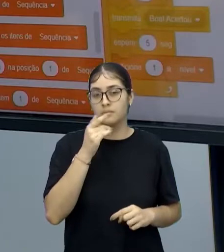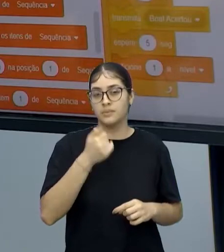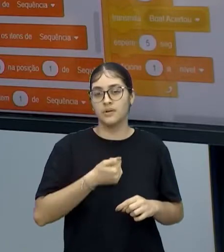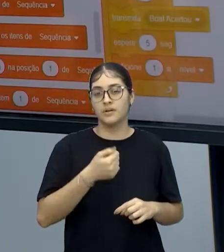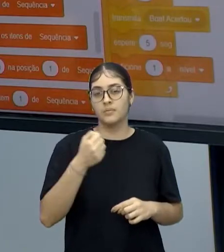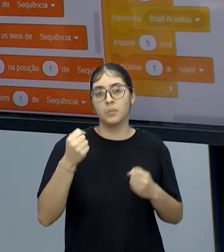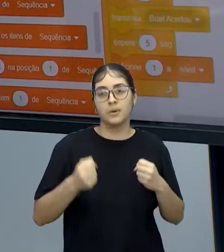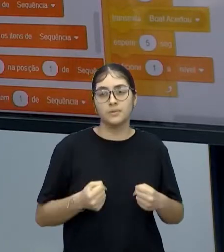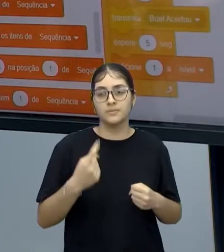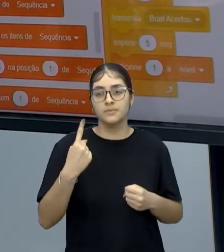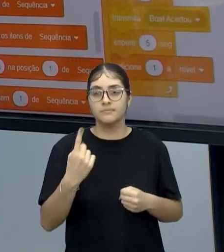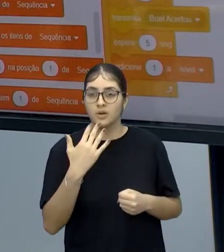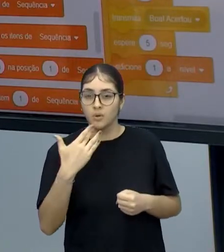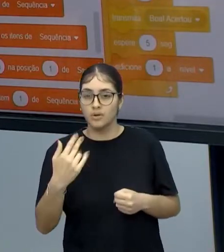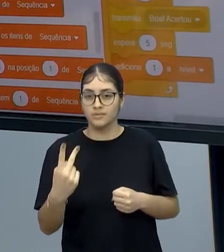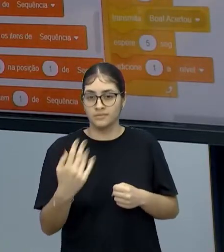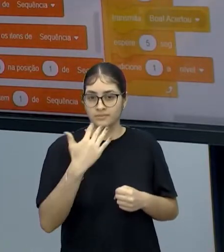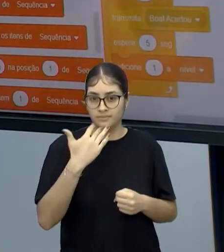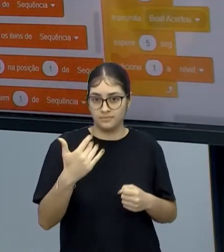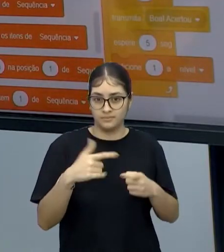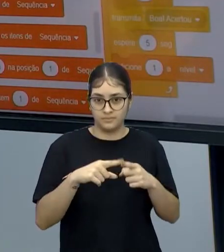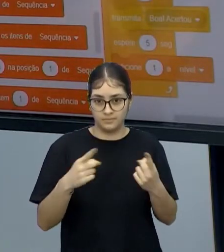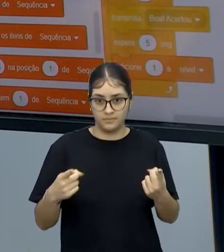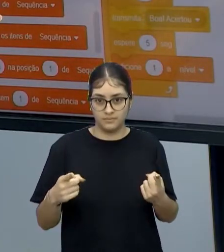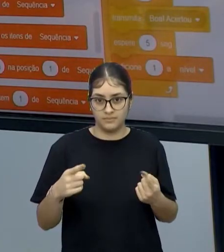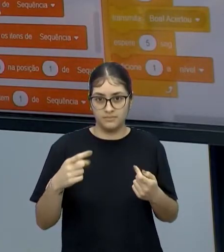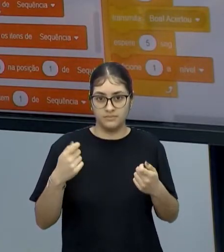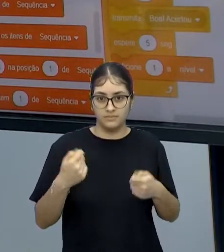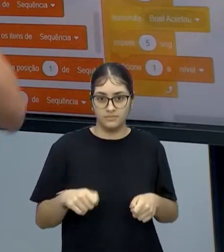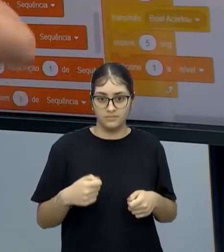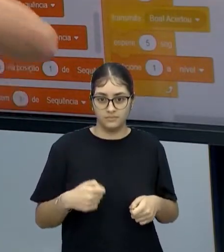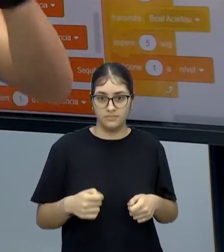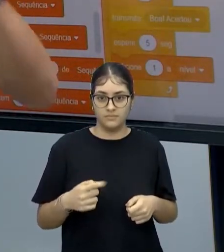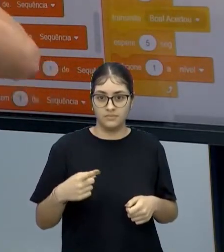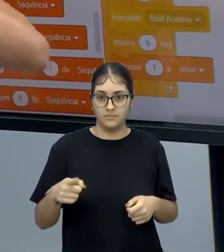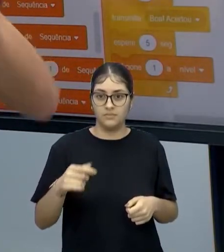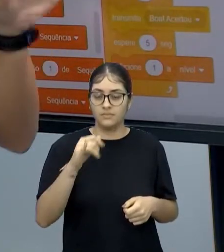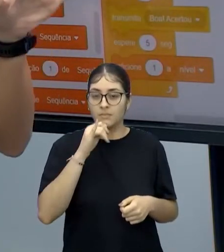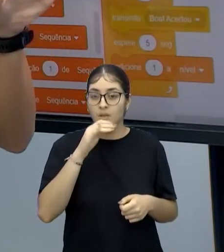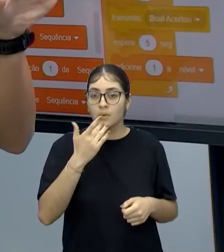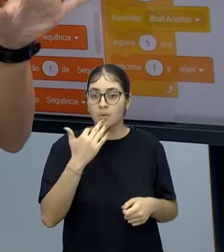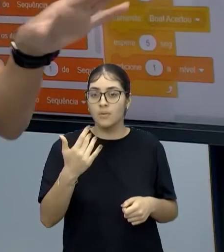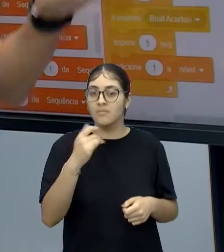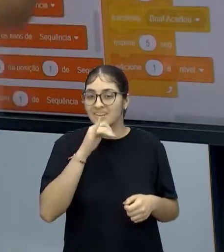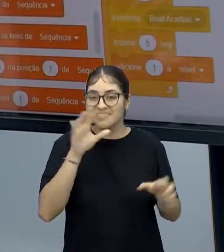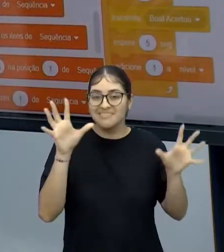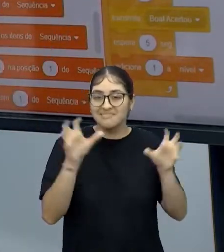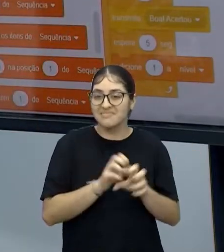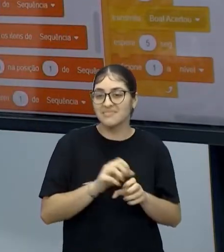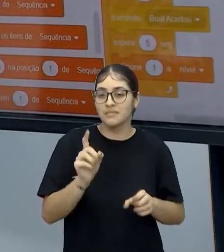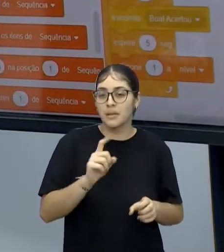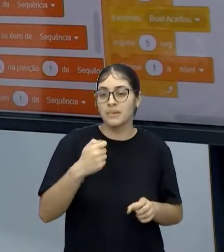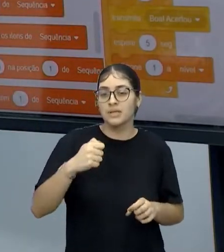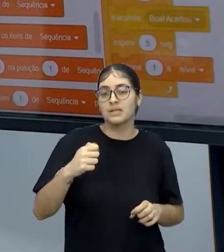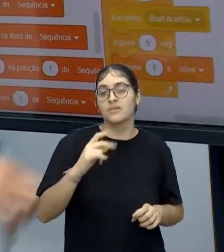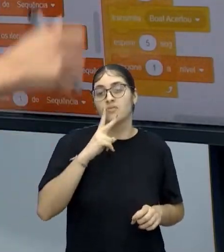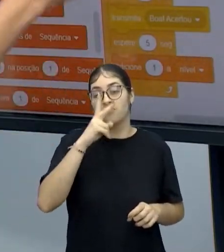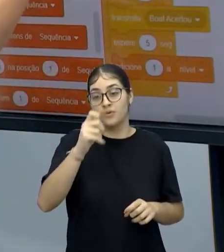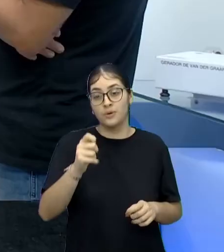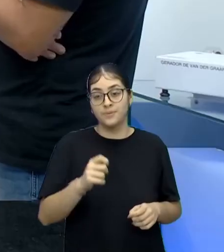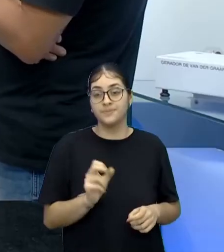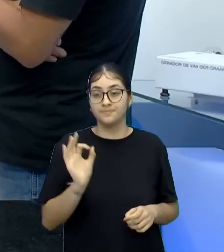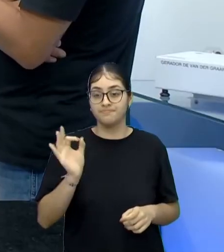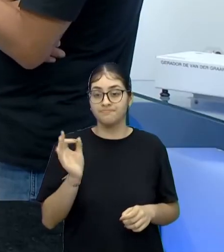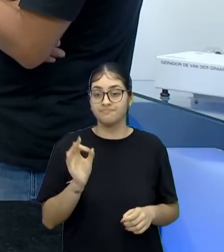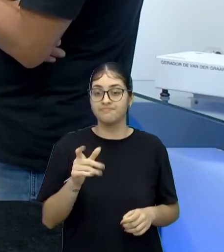colocado 2 ou uma cor só. Mas tem que ser acima de 1, né? Porque senão ele vai ficar apagado. Então os níveis são esses.